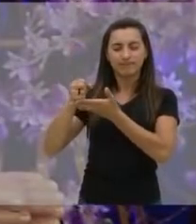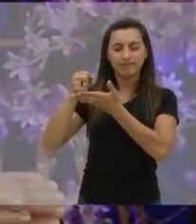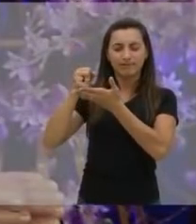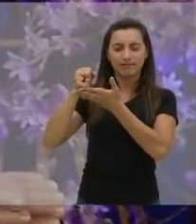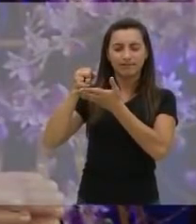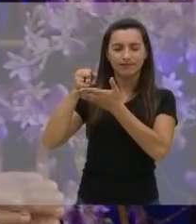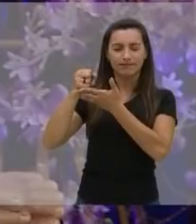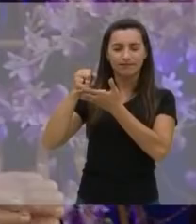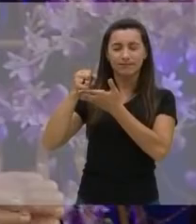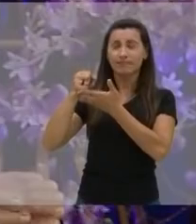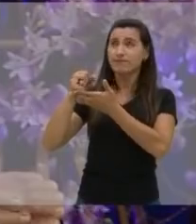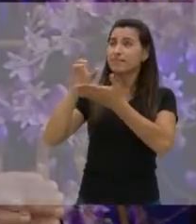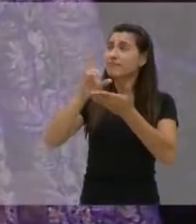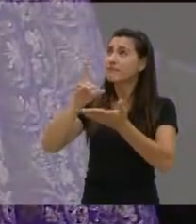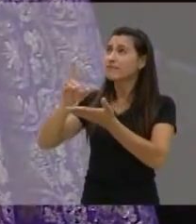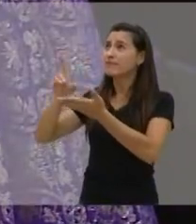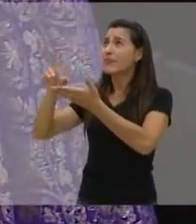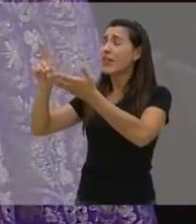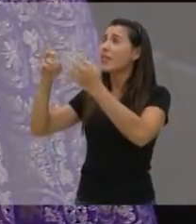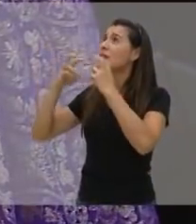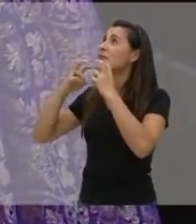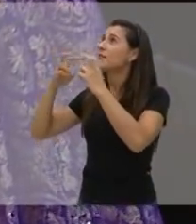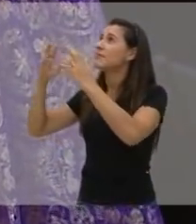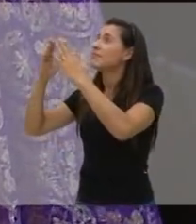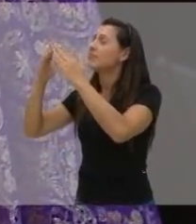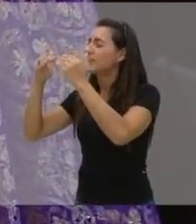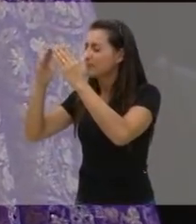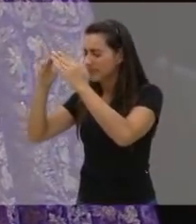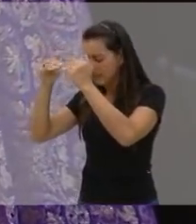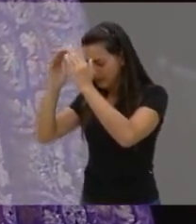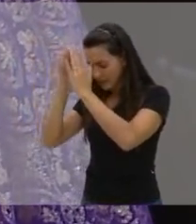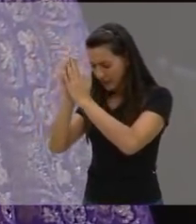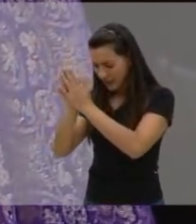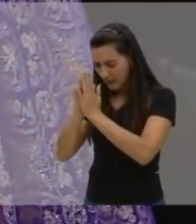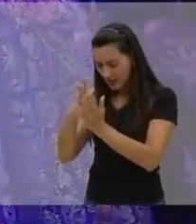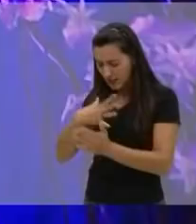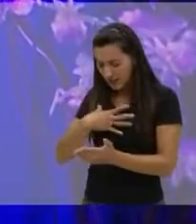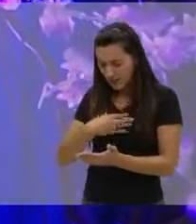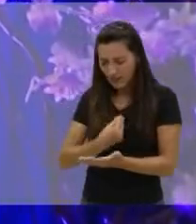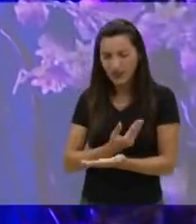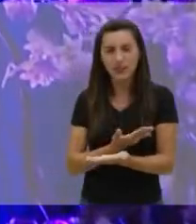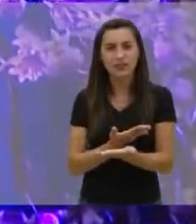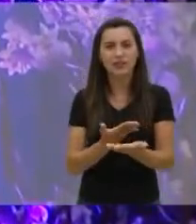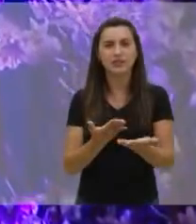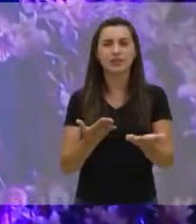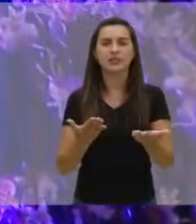Ad et clamamus, et Sules Filii Eve,